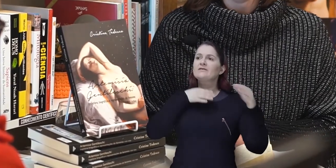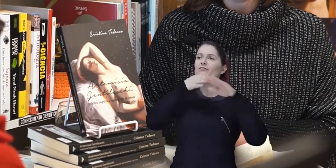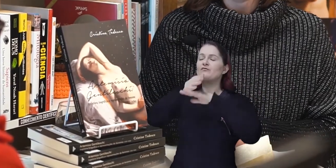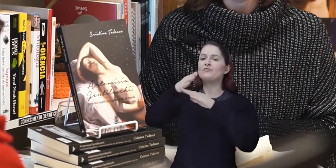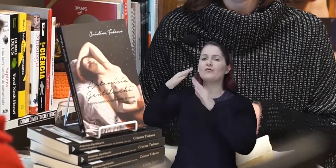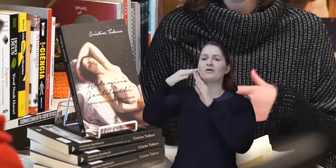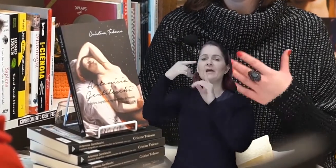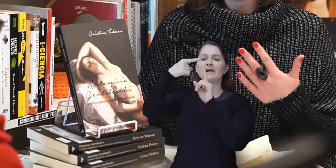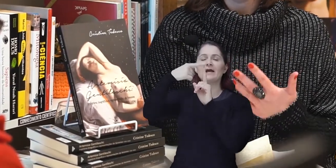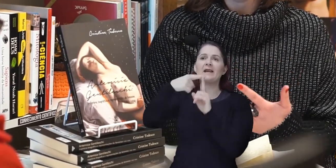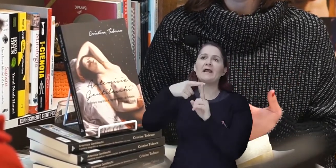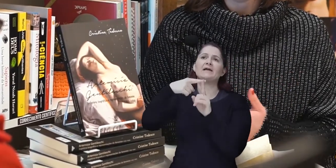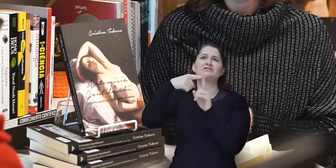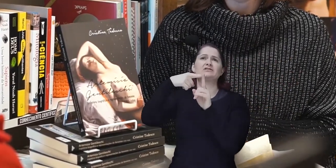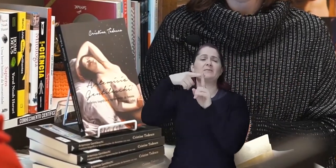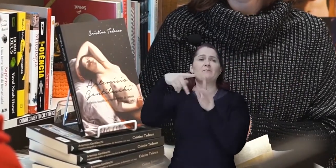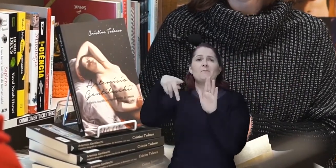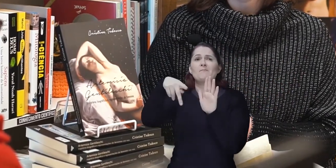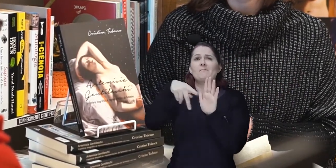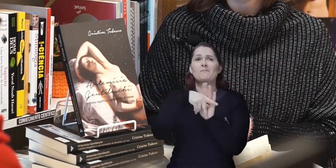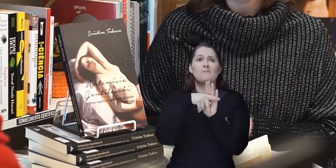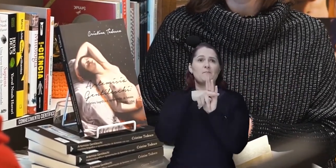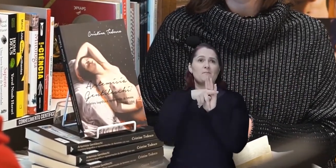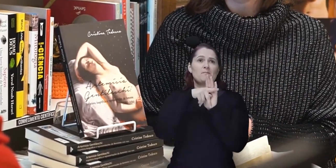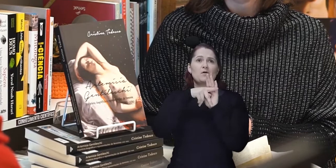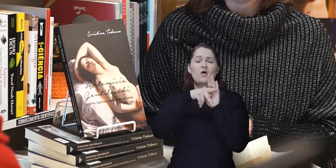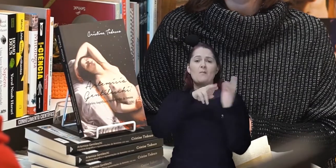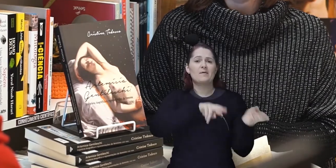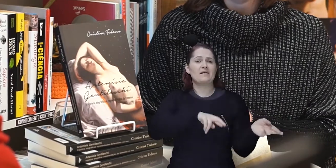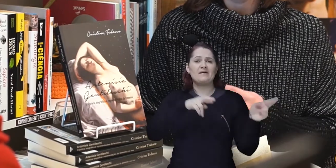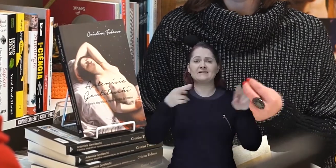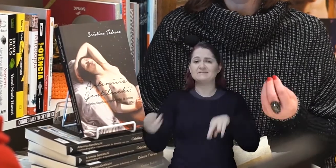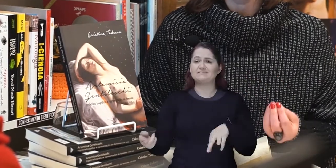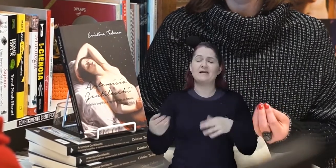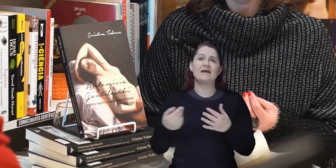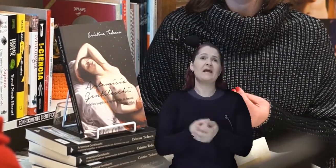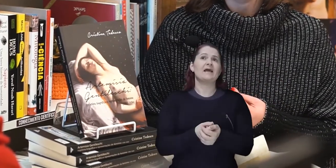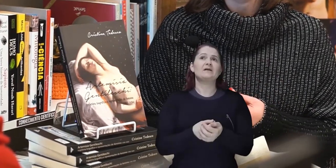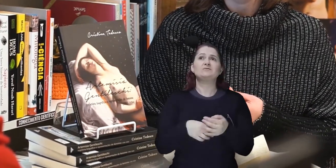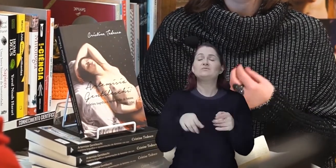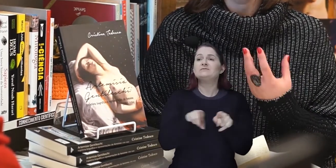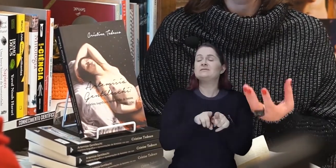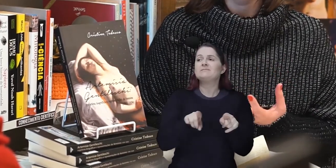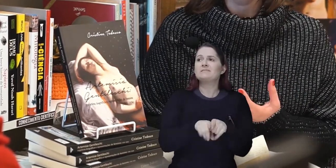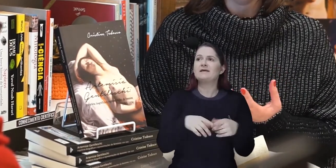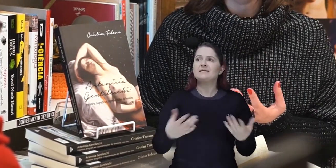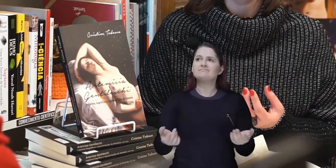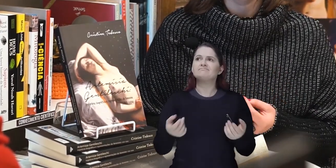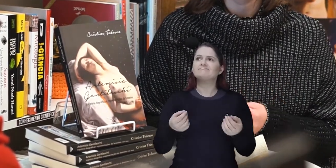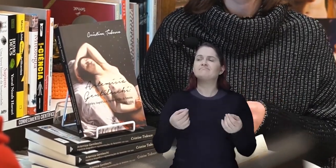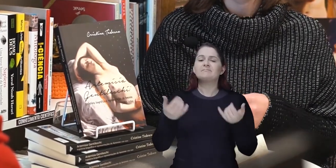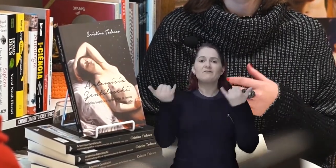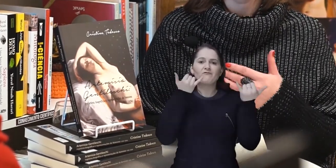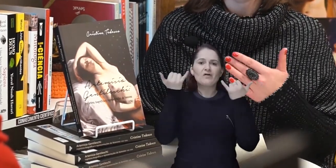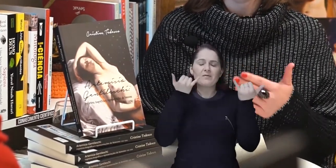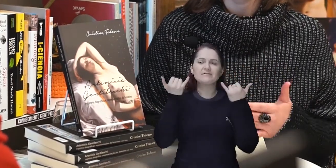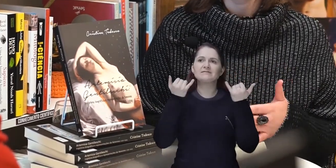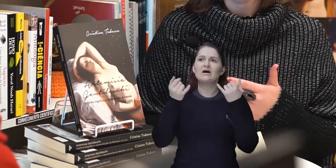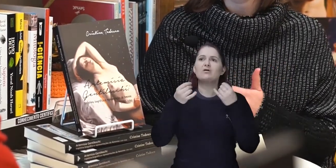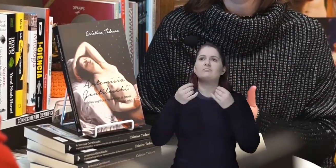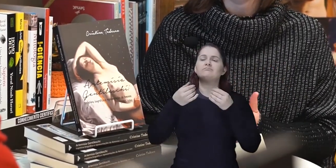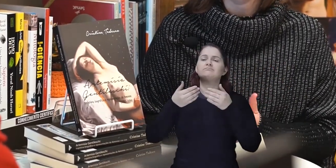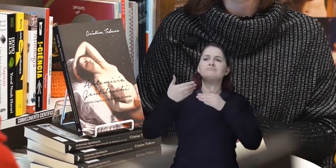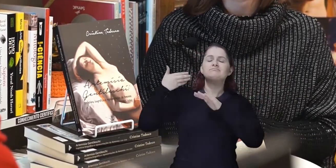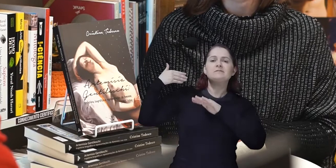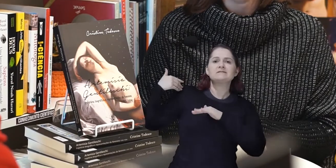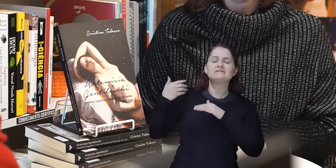seculares, assistir orquestras em catedrais do Renascimento, ter acesso às referências que os artistas tiveram,